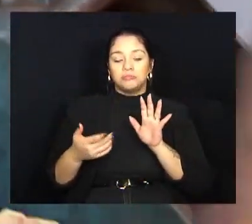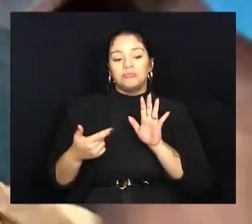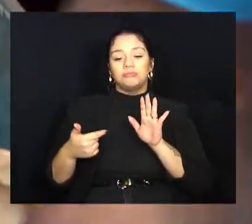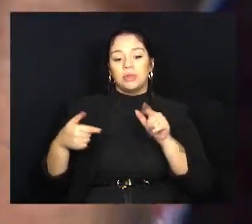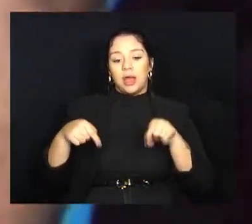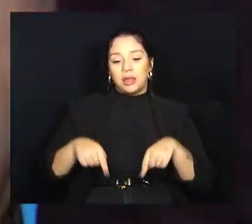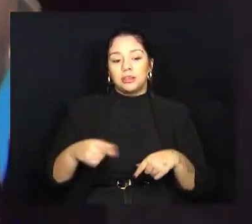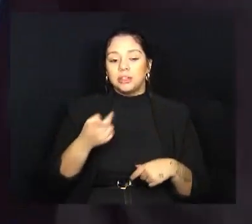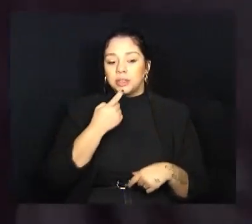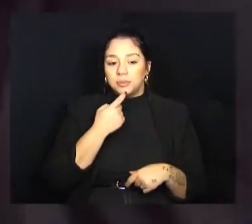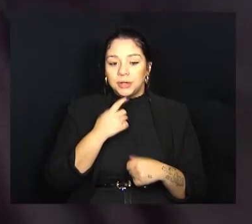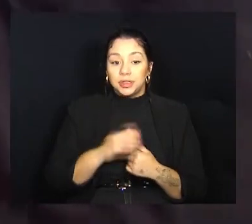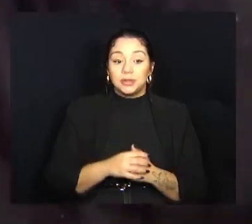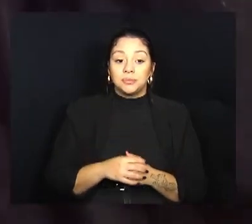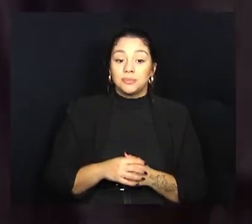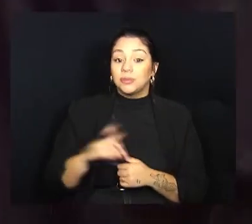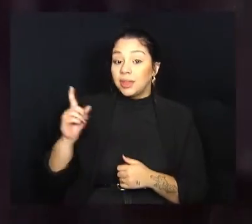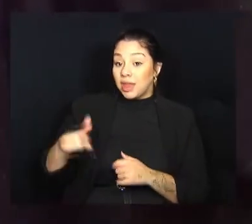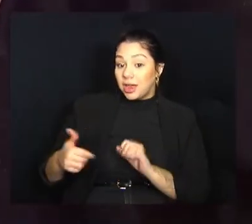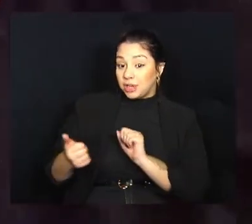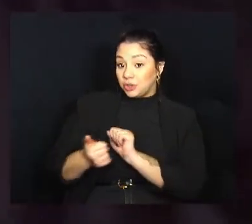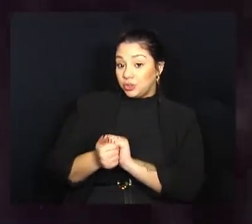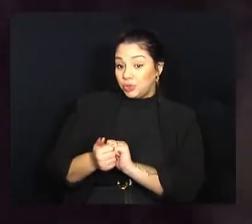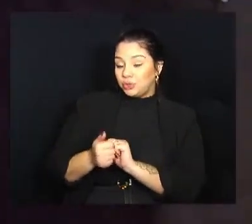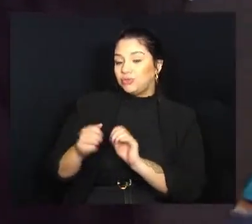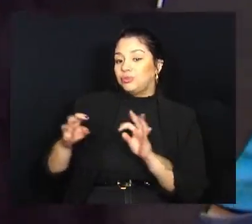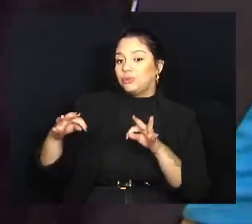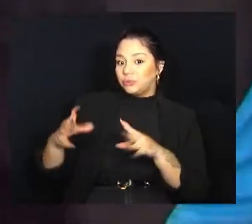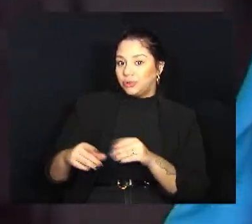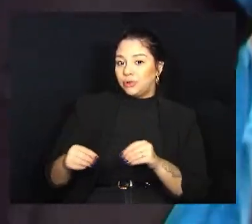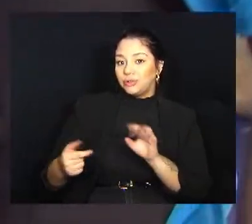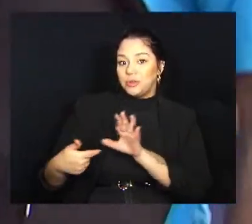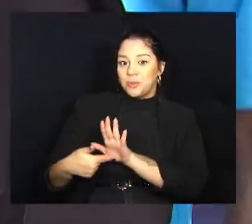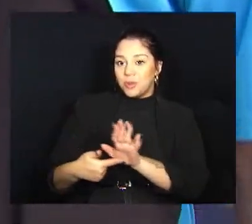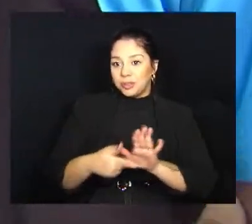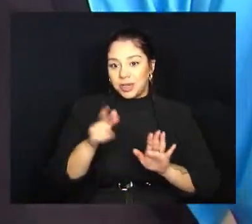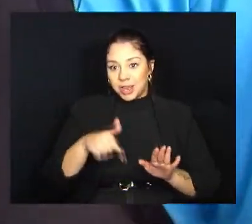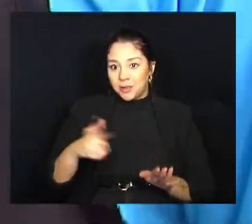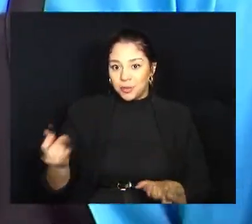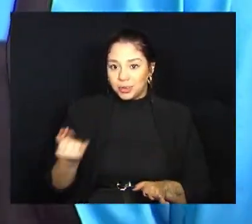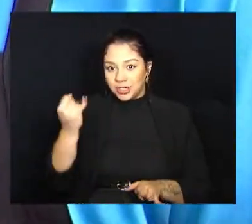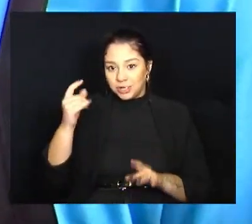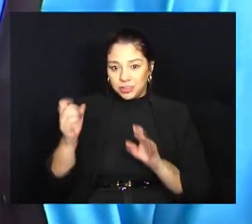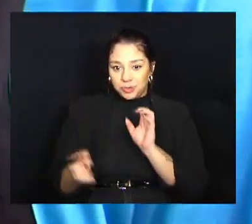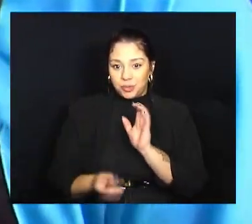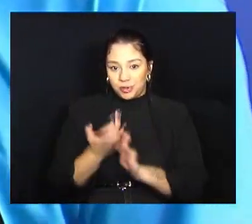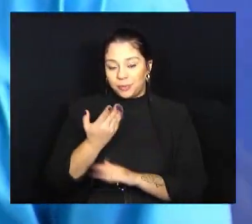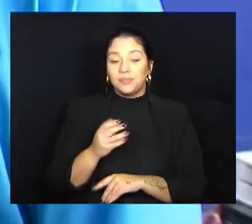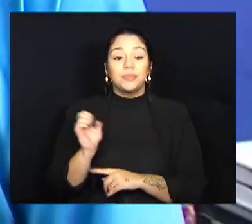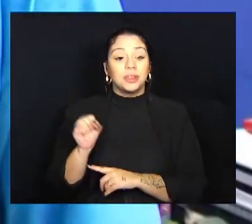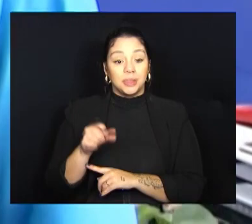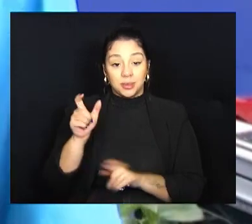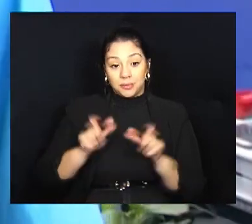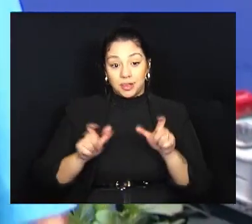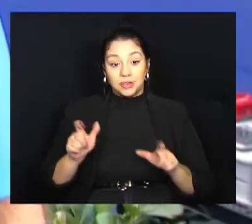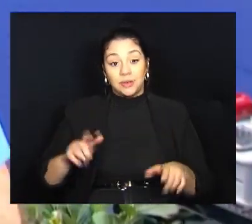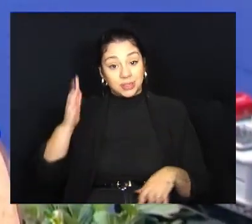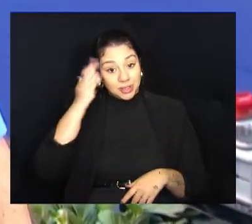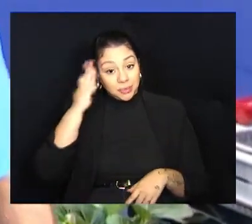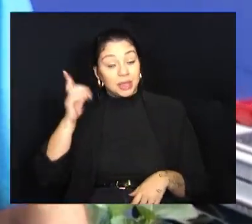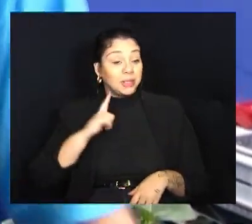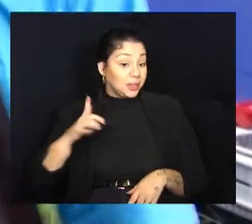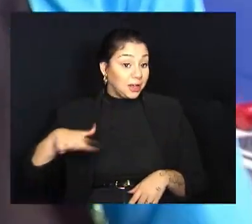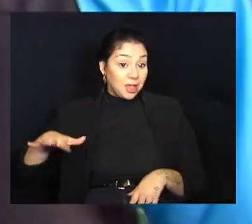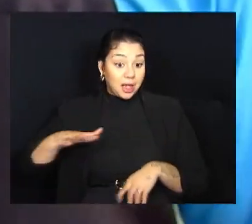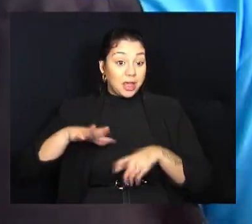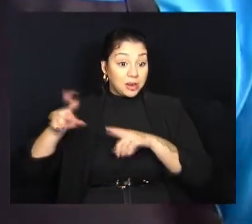dia especial aí juntar todo mundo e mostrar a relevância do produtor? Sim, é importante para os cidadãos saberem que Campinas tem área rural